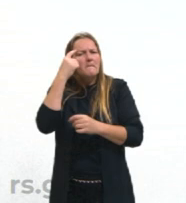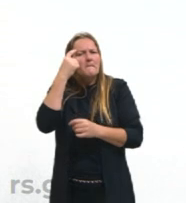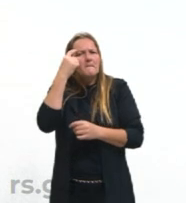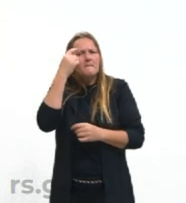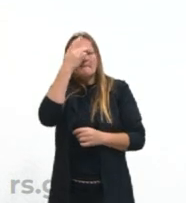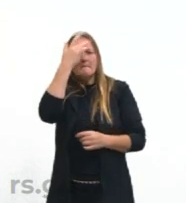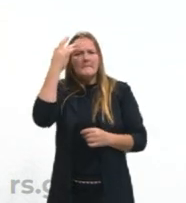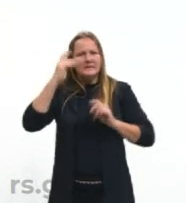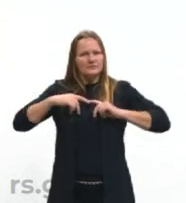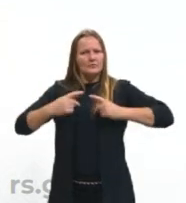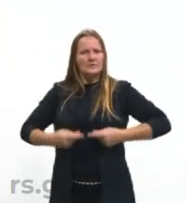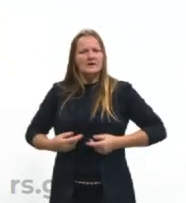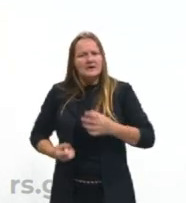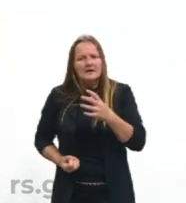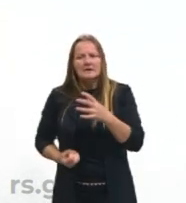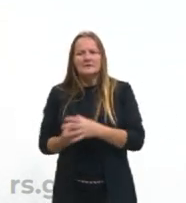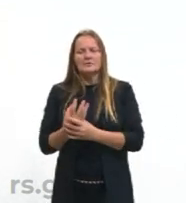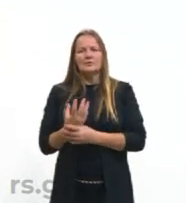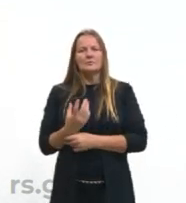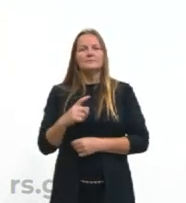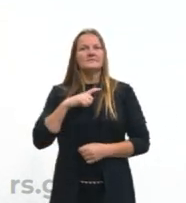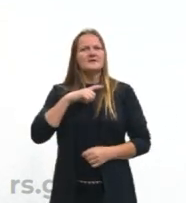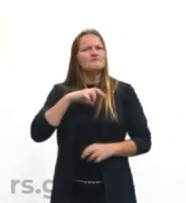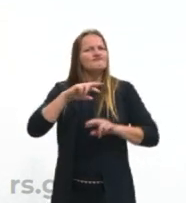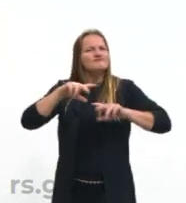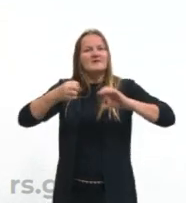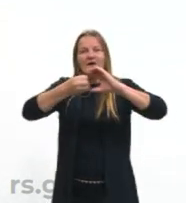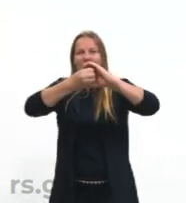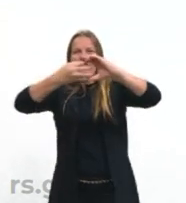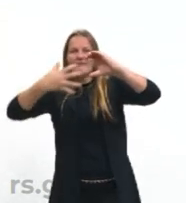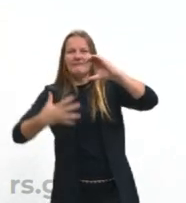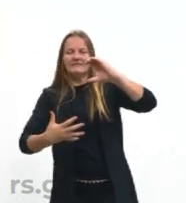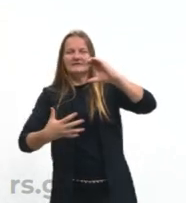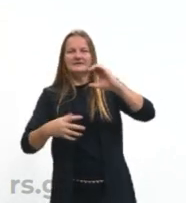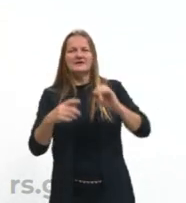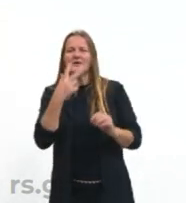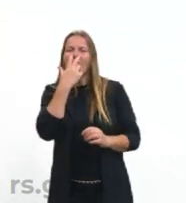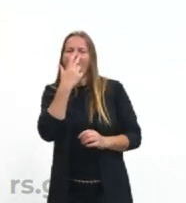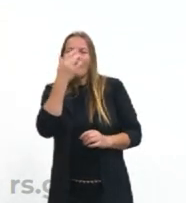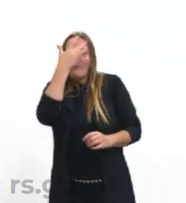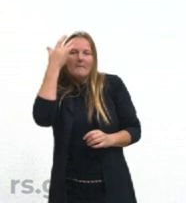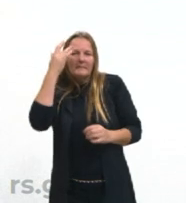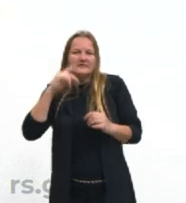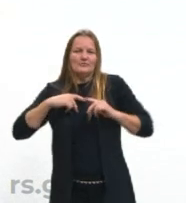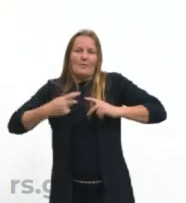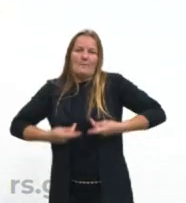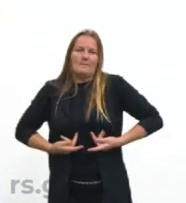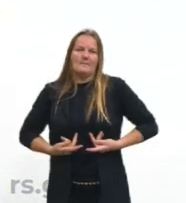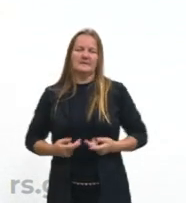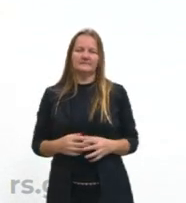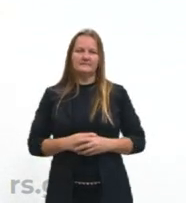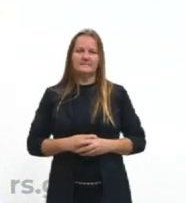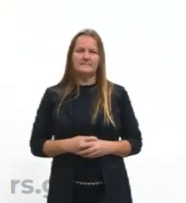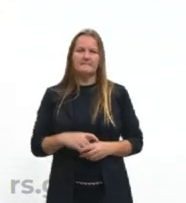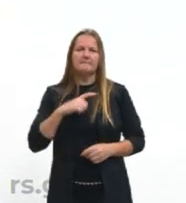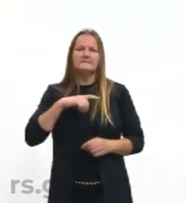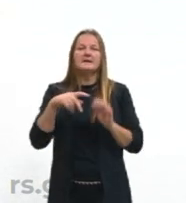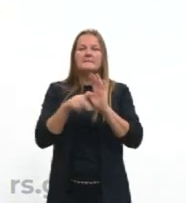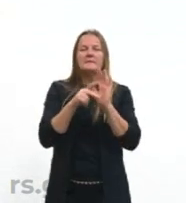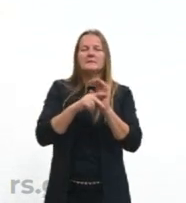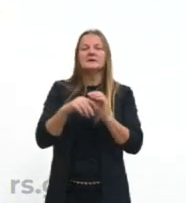pelos seres humanos então eles têm muitas características de um anos tá eles têm eles têm